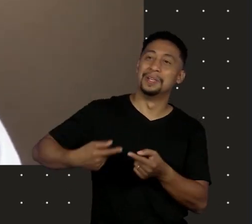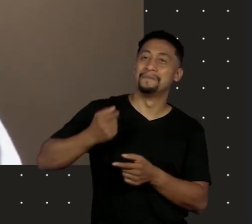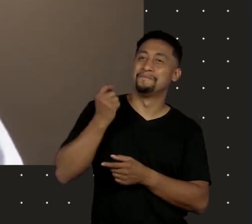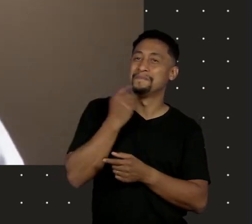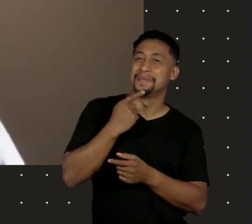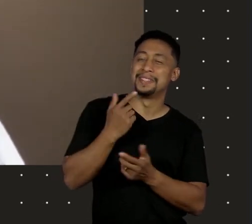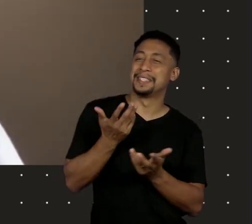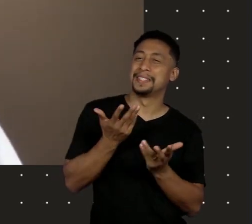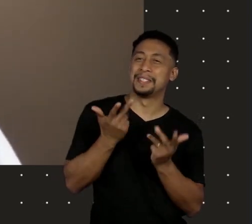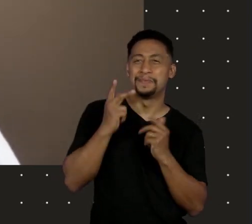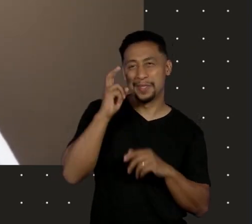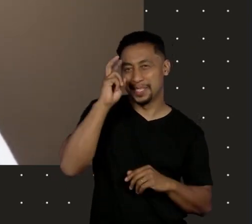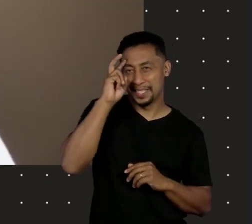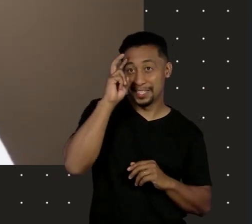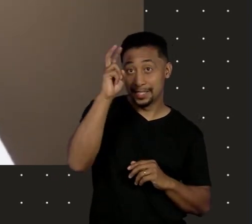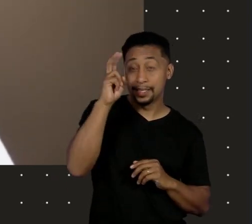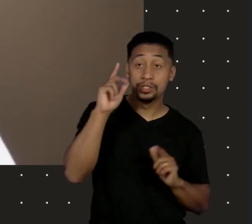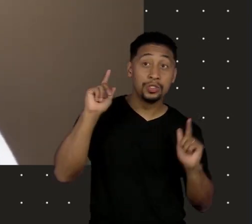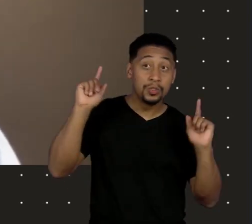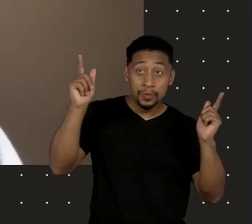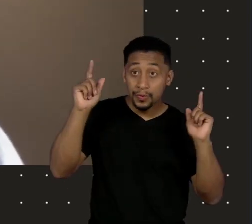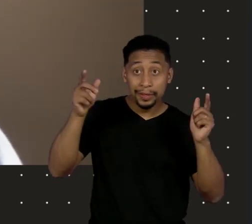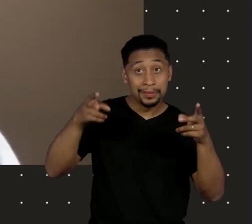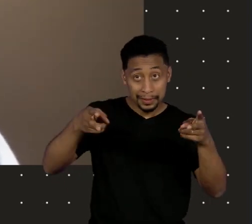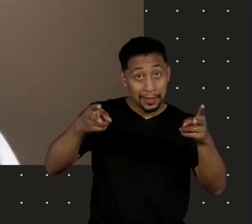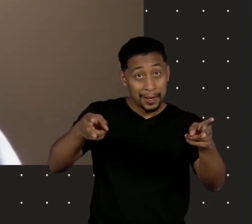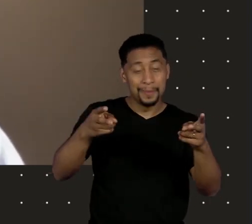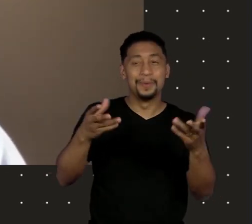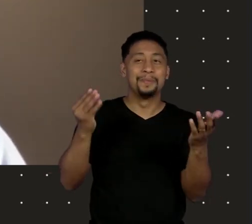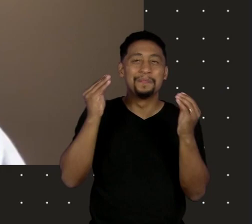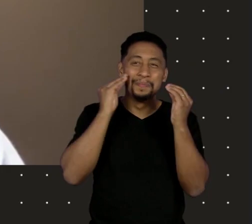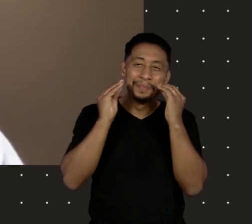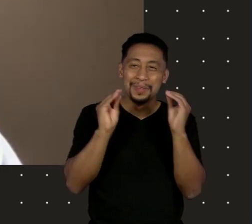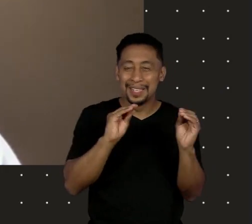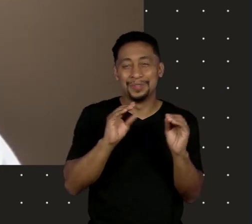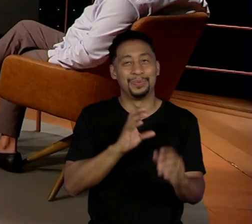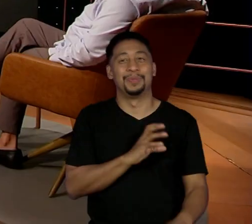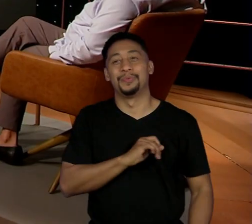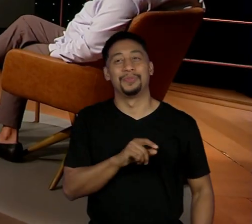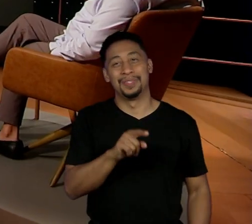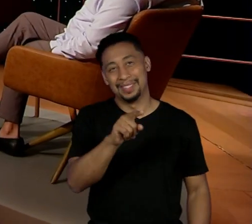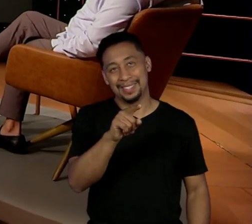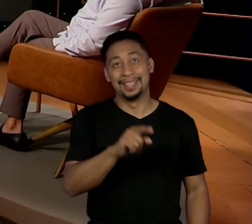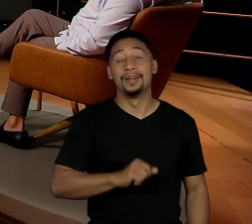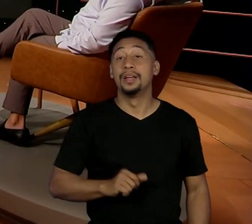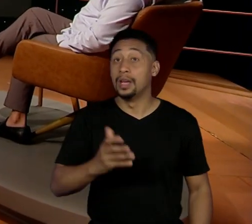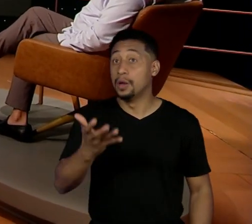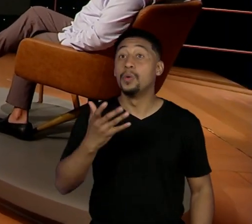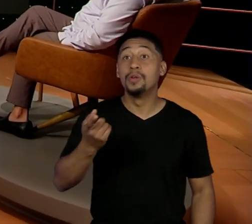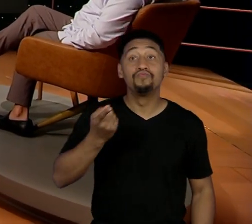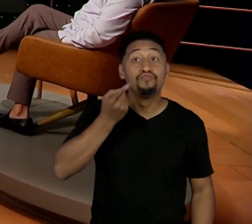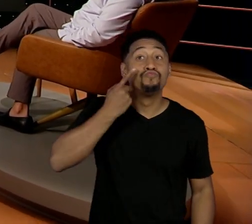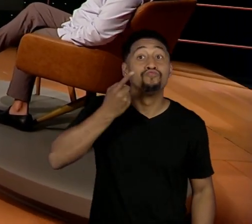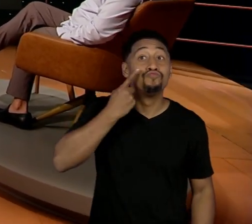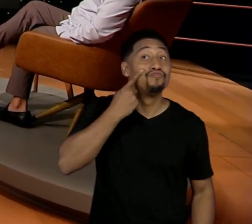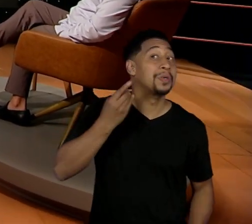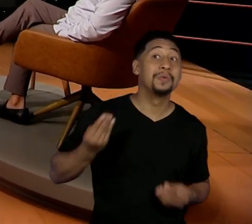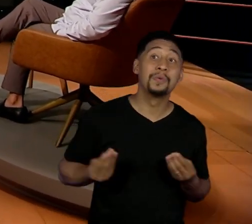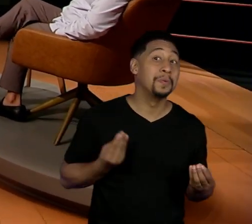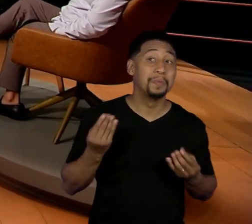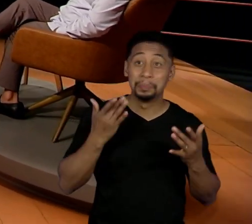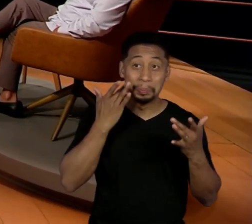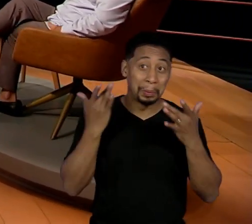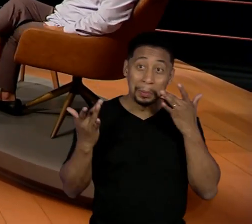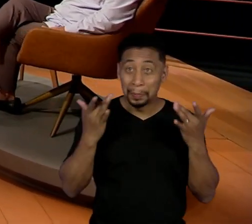muito inteligente, a gente sempre se diverte muito. Beijo pra você, te amo, Otávio. Quero ver sua peça.